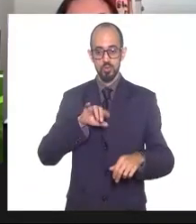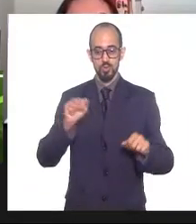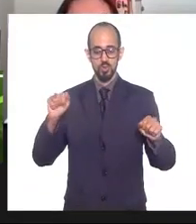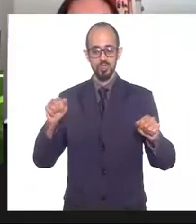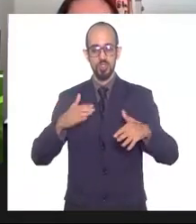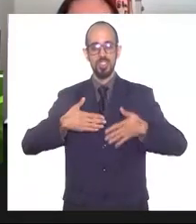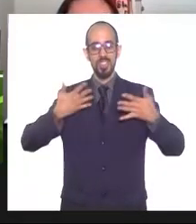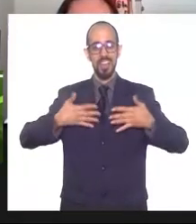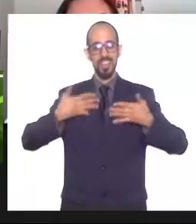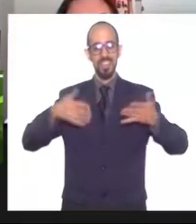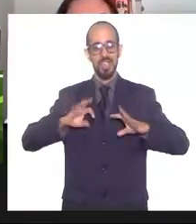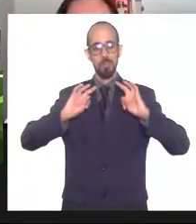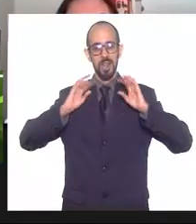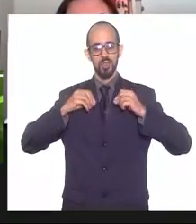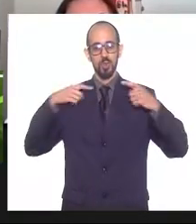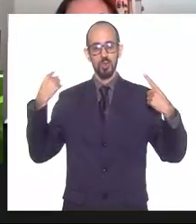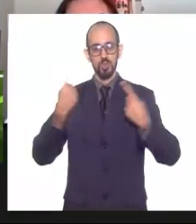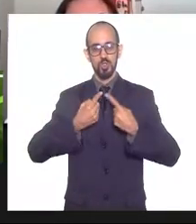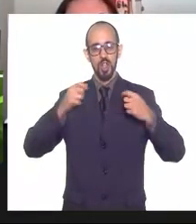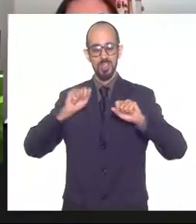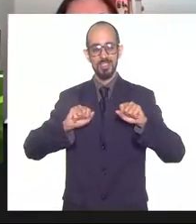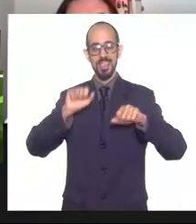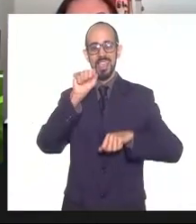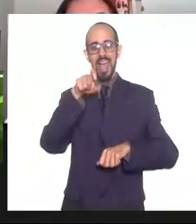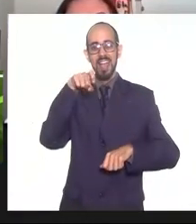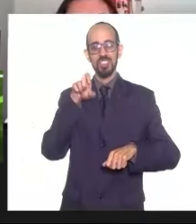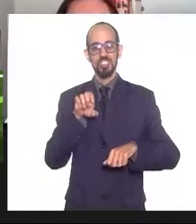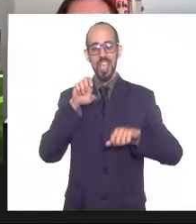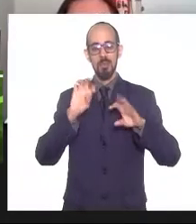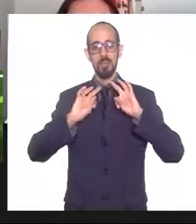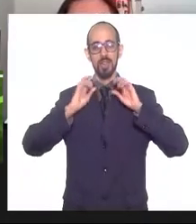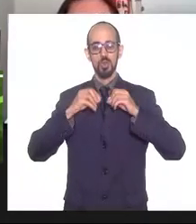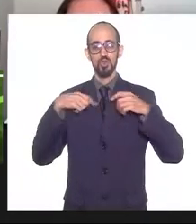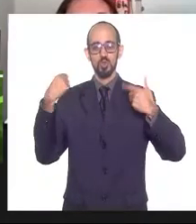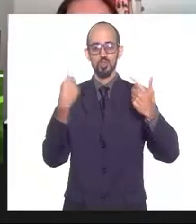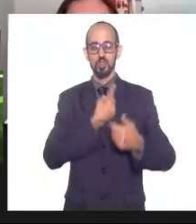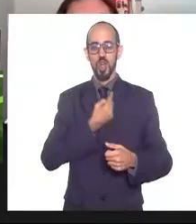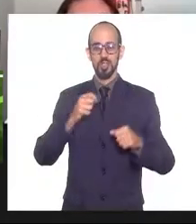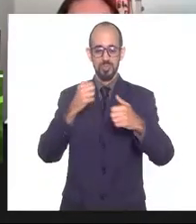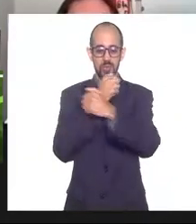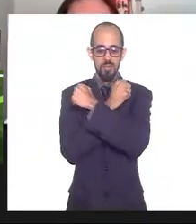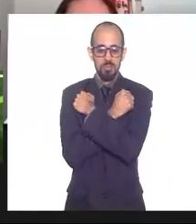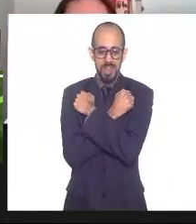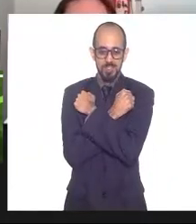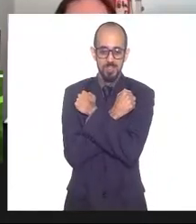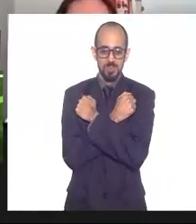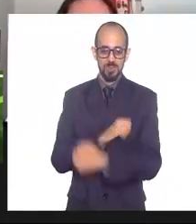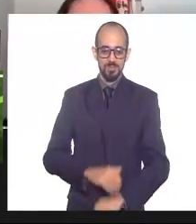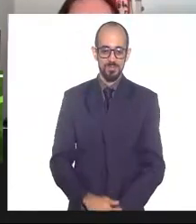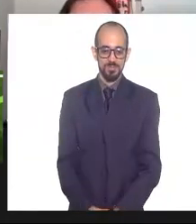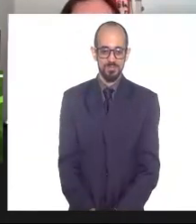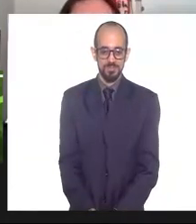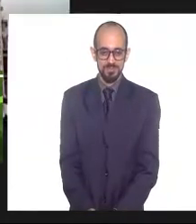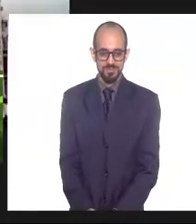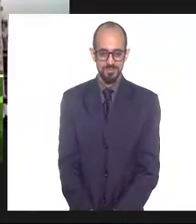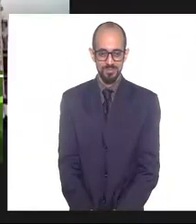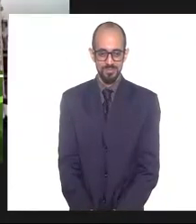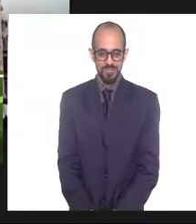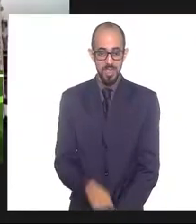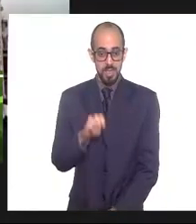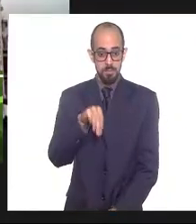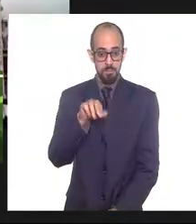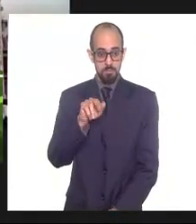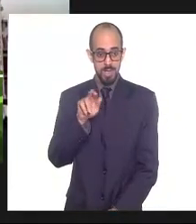para todos nós e de muita proteção. Axé para todos nós. Um abraço. Margarete, querida, dizer que eu esqueci de falar na